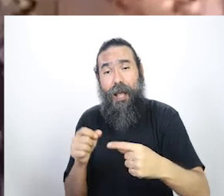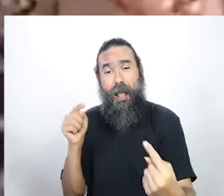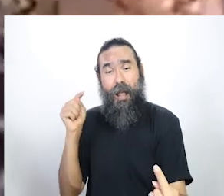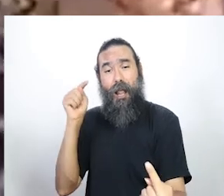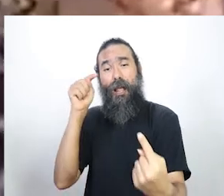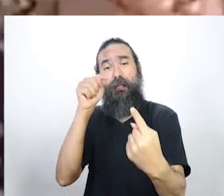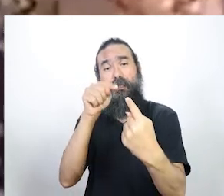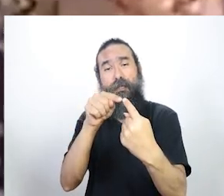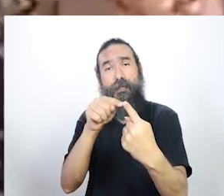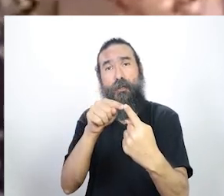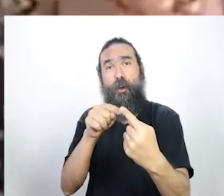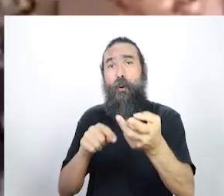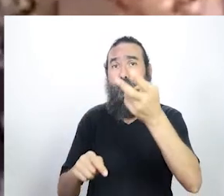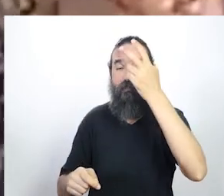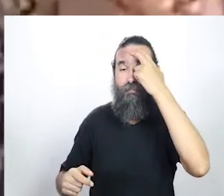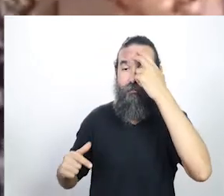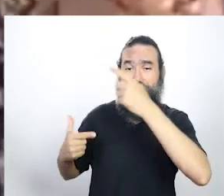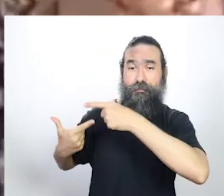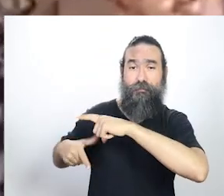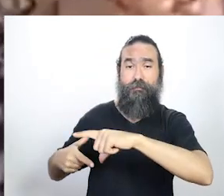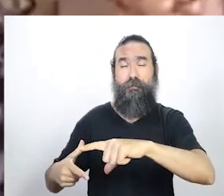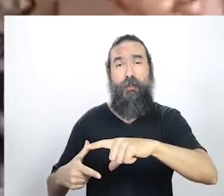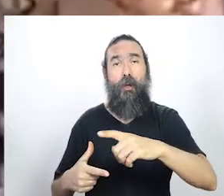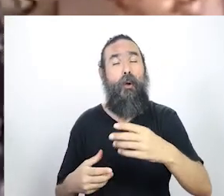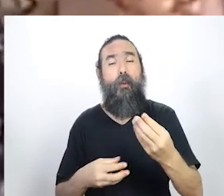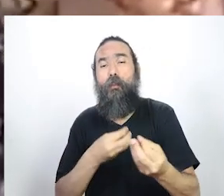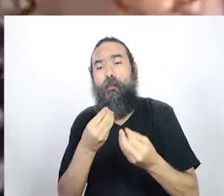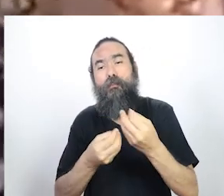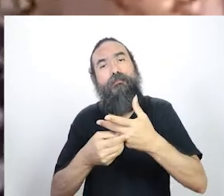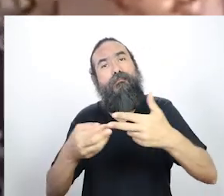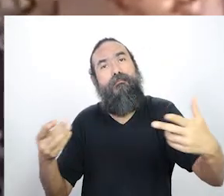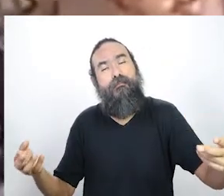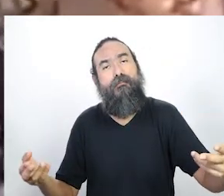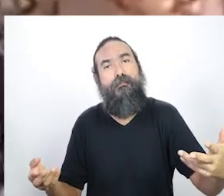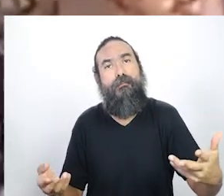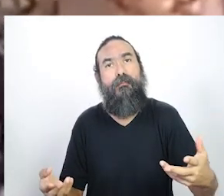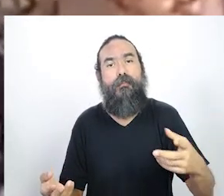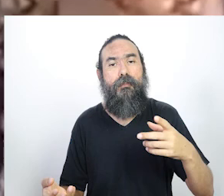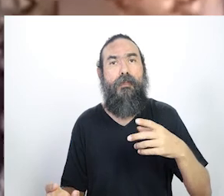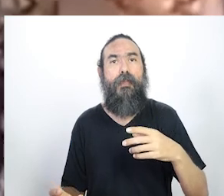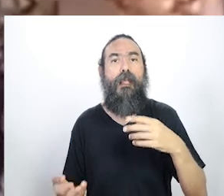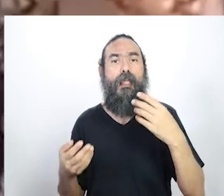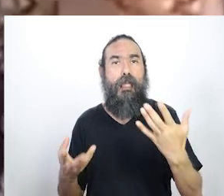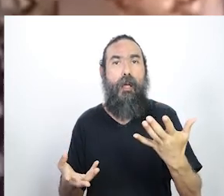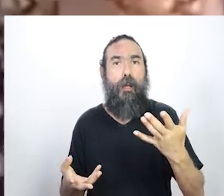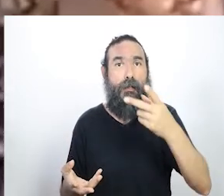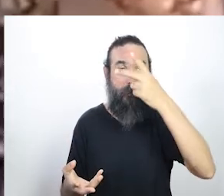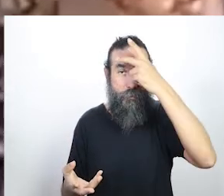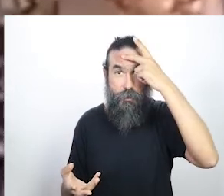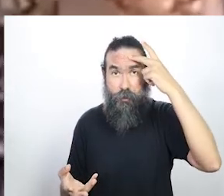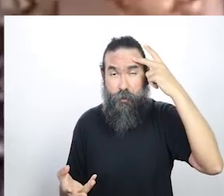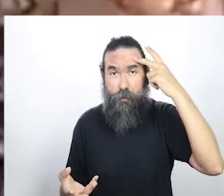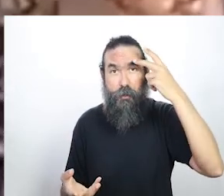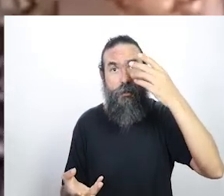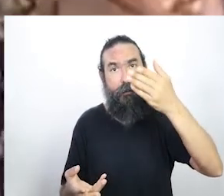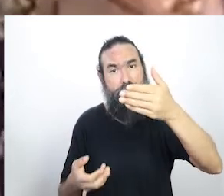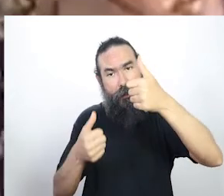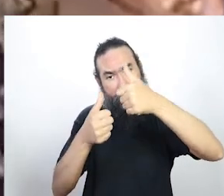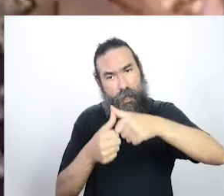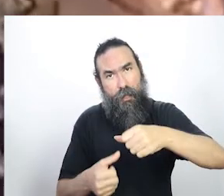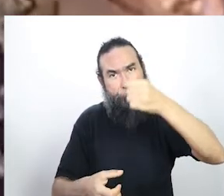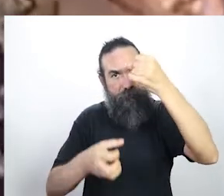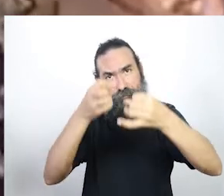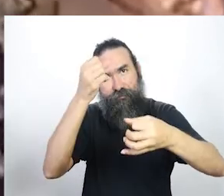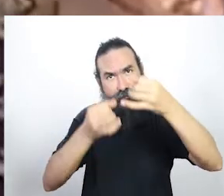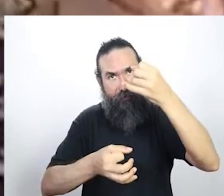na matriz delas ou nas coisas que ela pode identificar e se aproximar, isso tudo. Não tem, então, as pessoas estão trazendo as